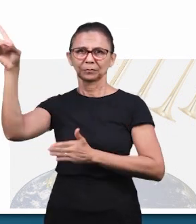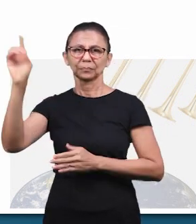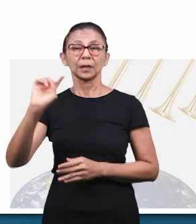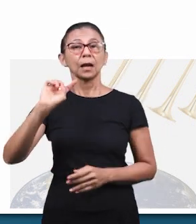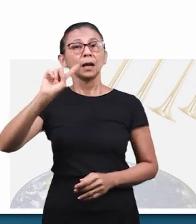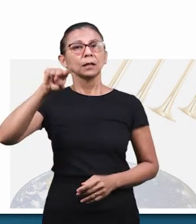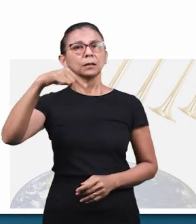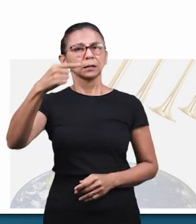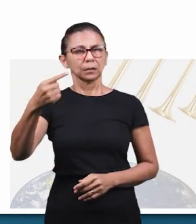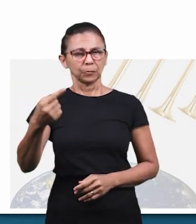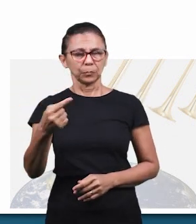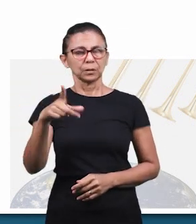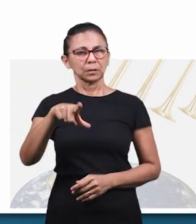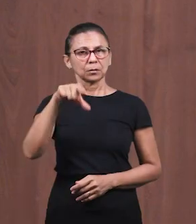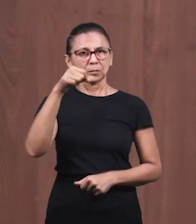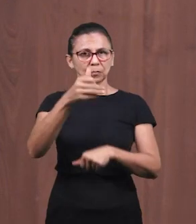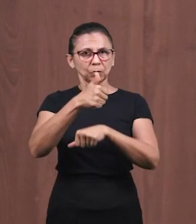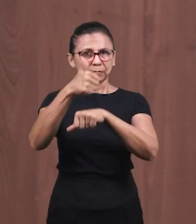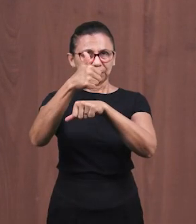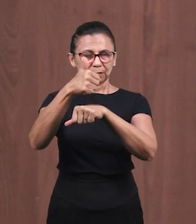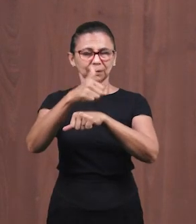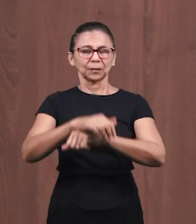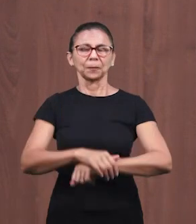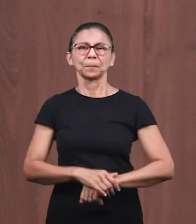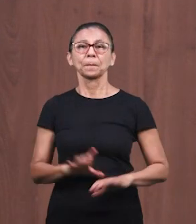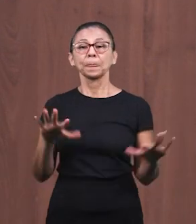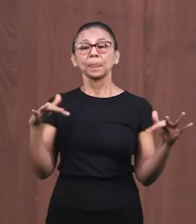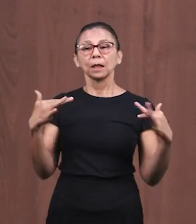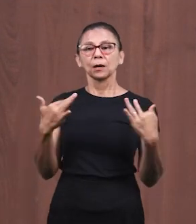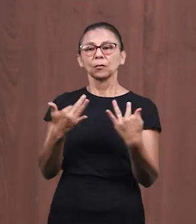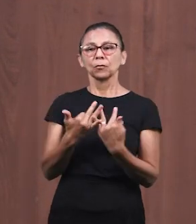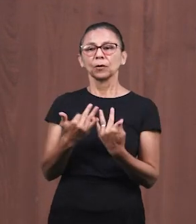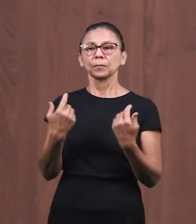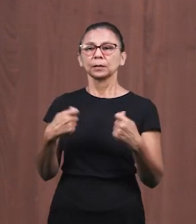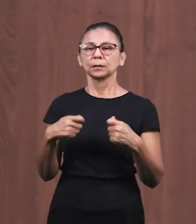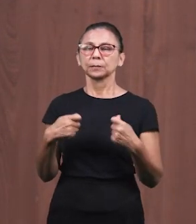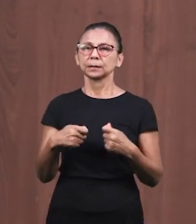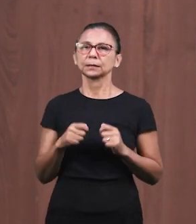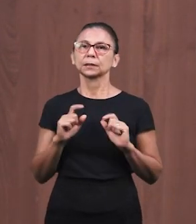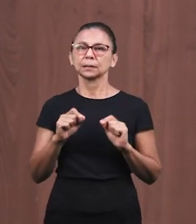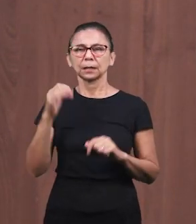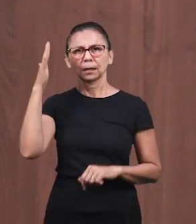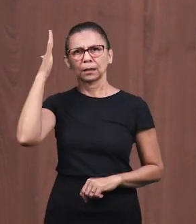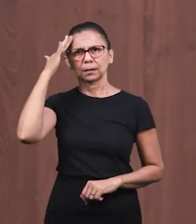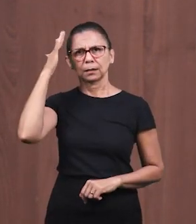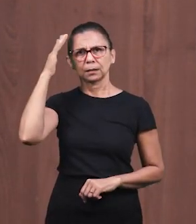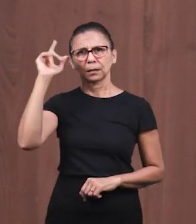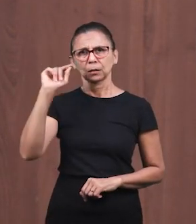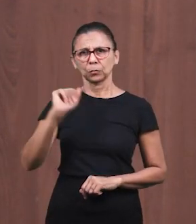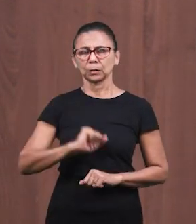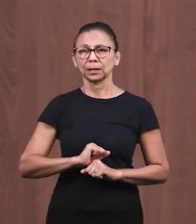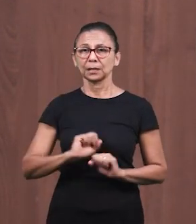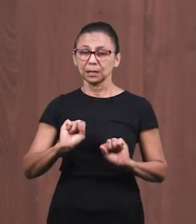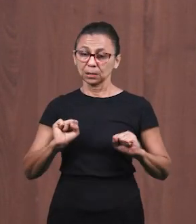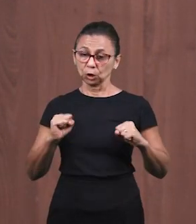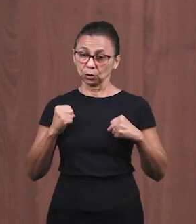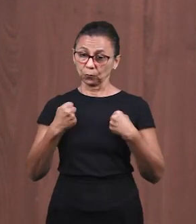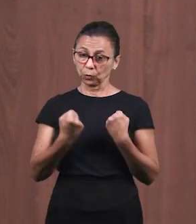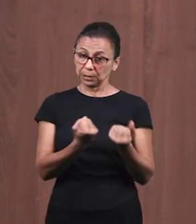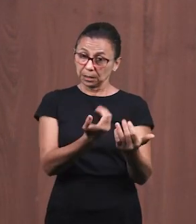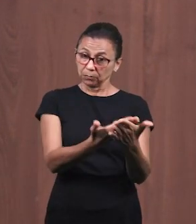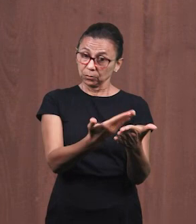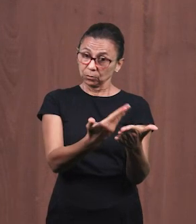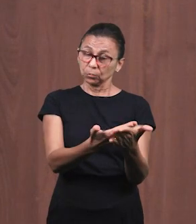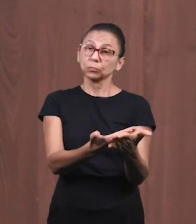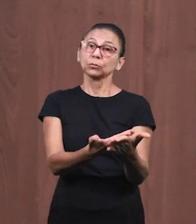Após escolher a profissão desejada, a família precisa ter clareza que dedicação aos estudos